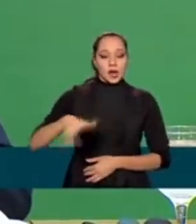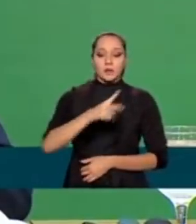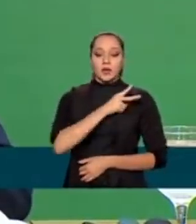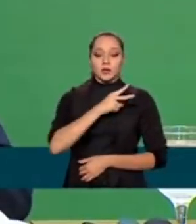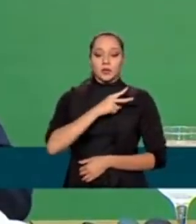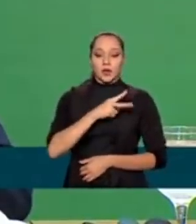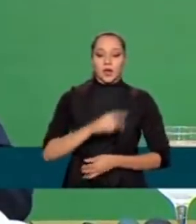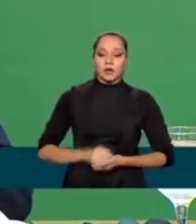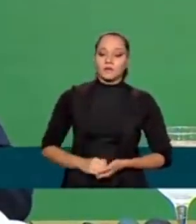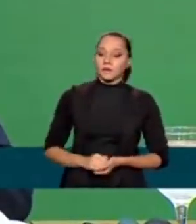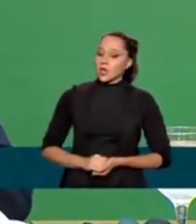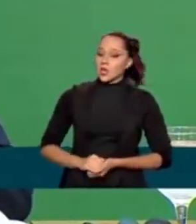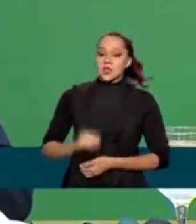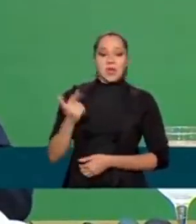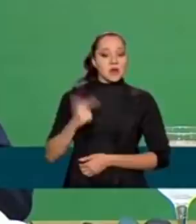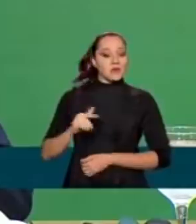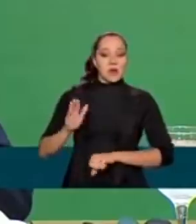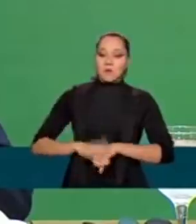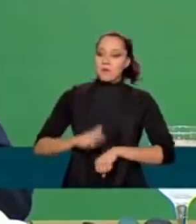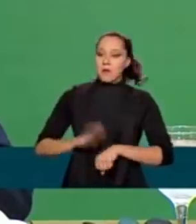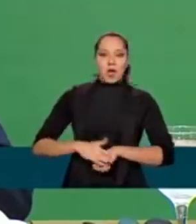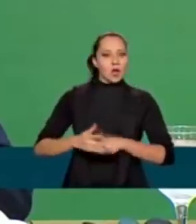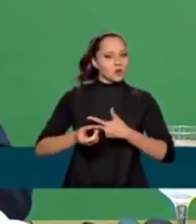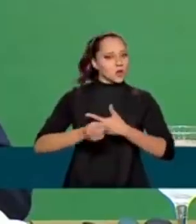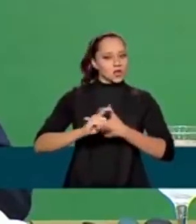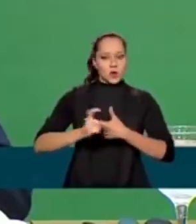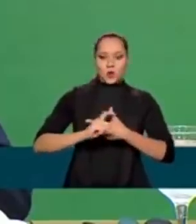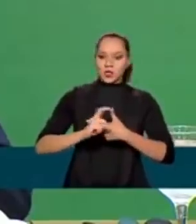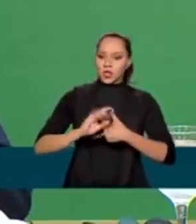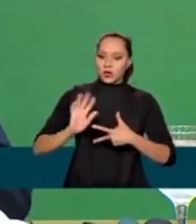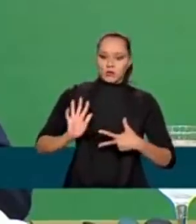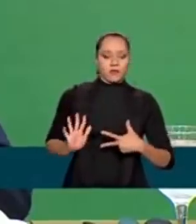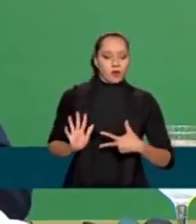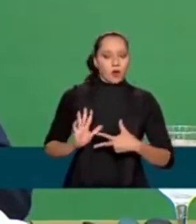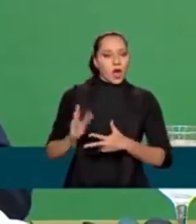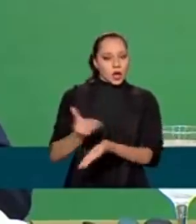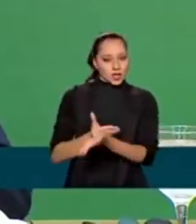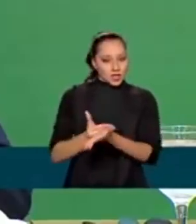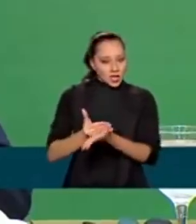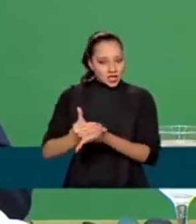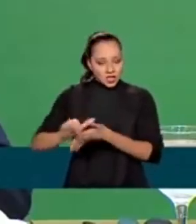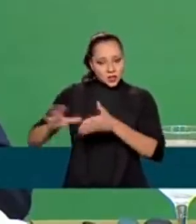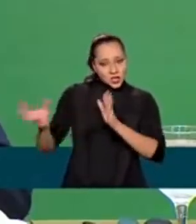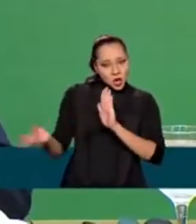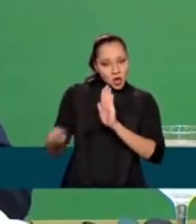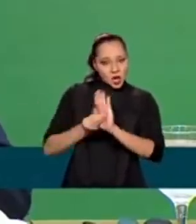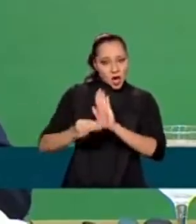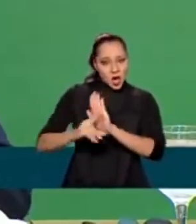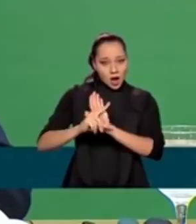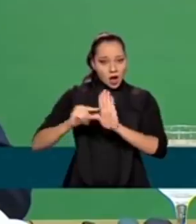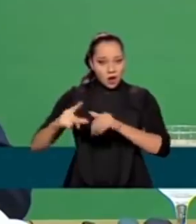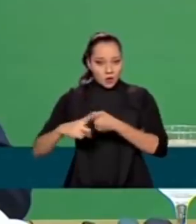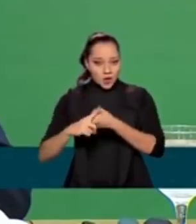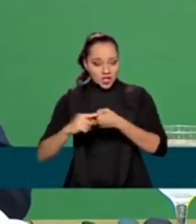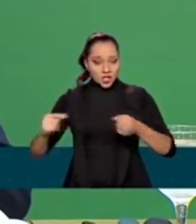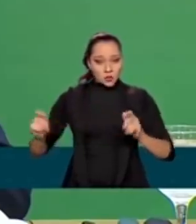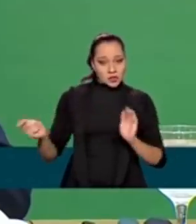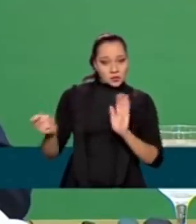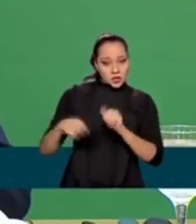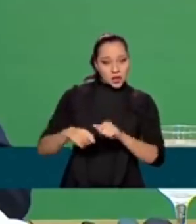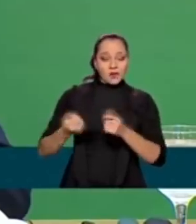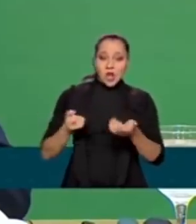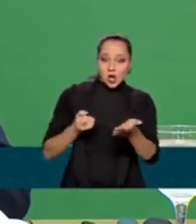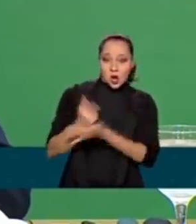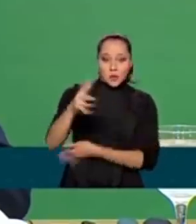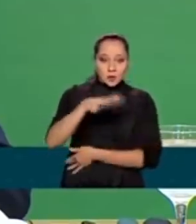privado, não partiu do Poder Executivo a iniciativa de inserir um artigo que possibilitasse a aquisição